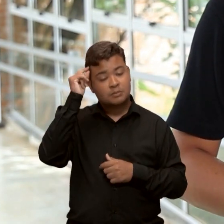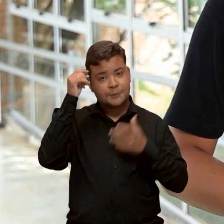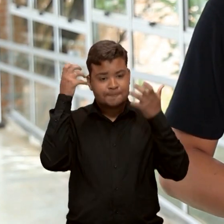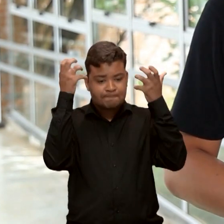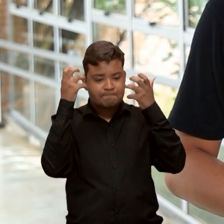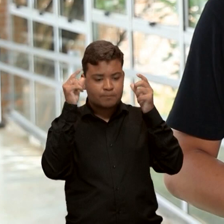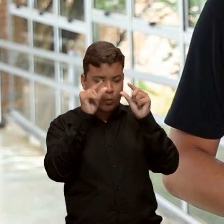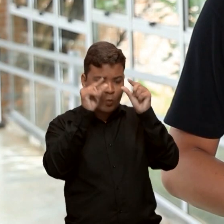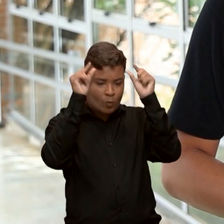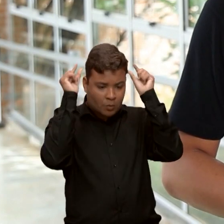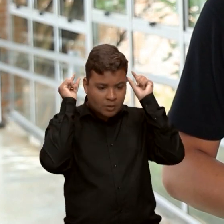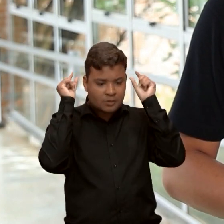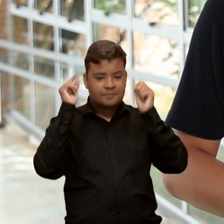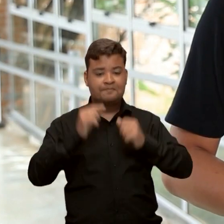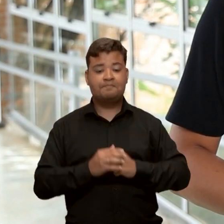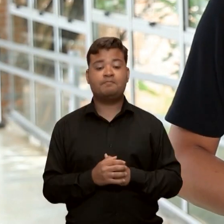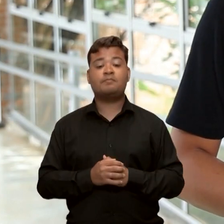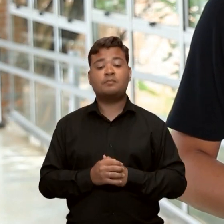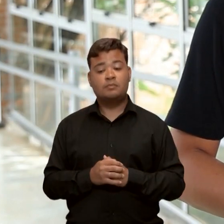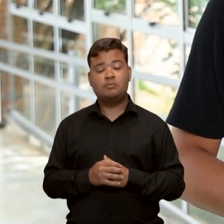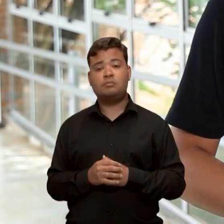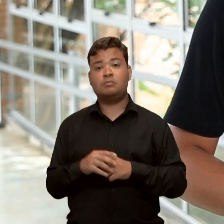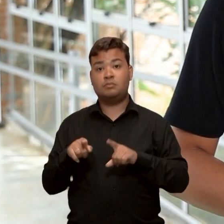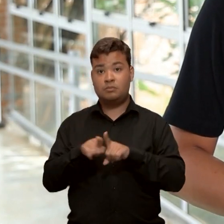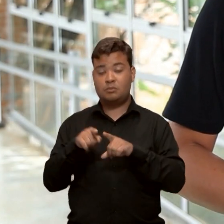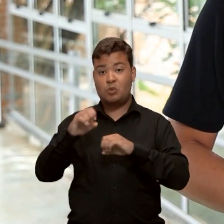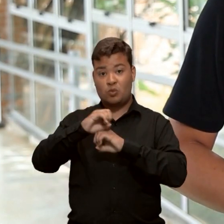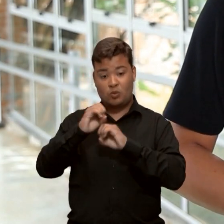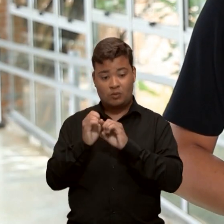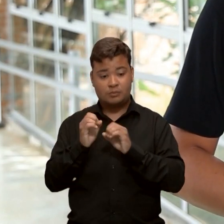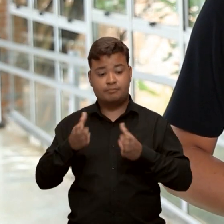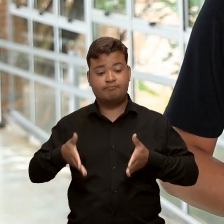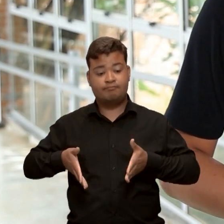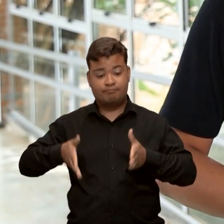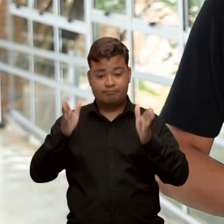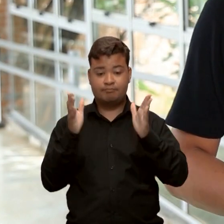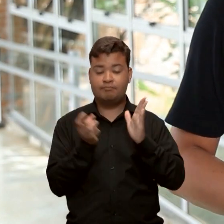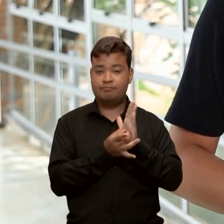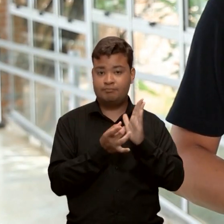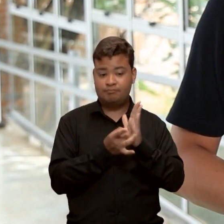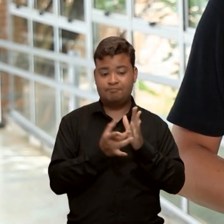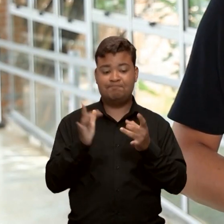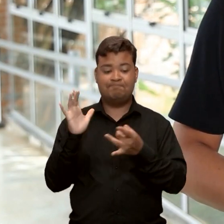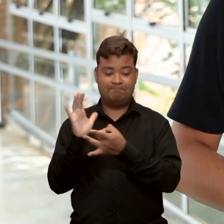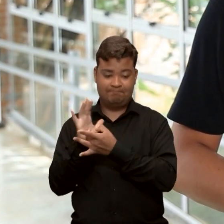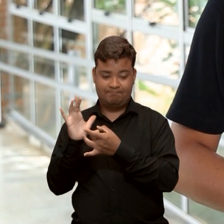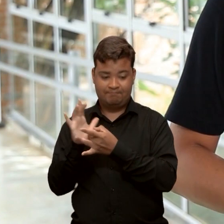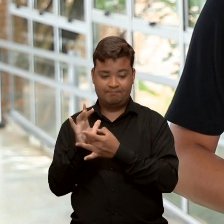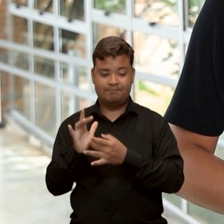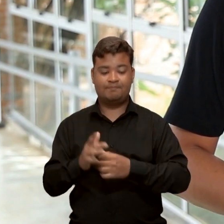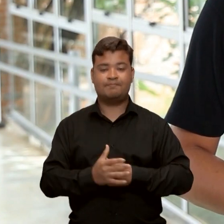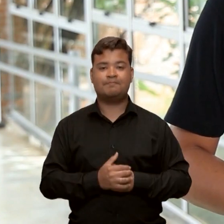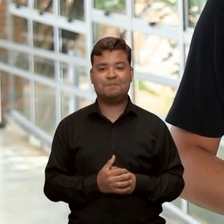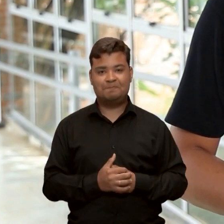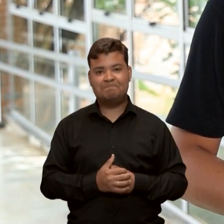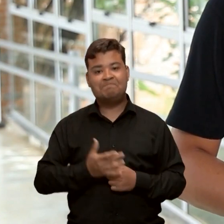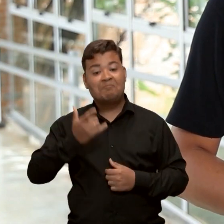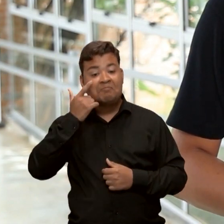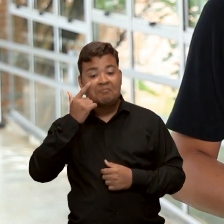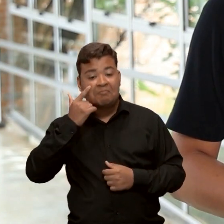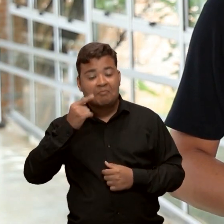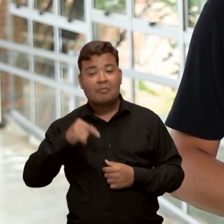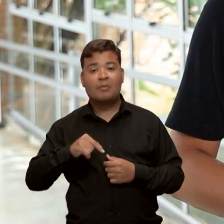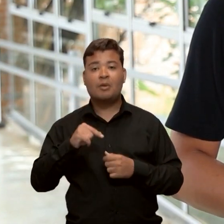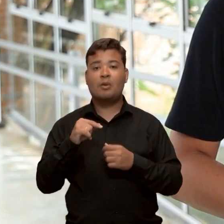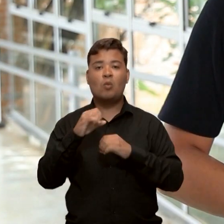cacheados. E estou em um corredor de um prédio da UFG com janelas de vidro dos dois lados. E aí, vamos conferir o que está rolando